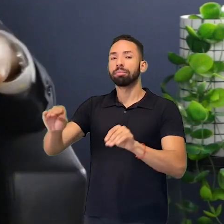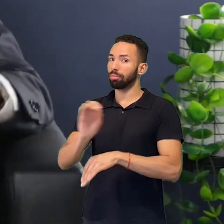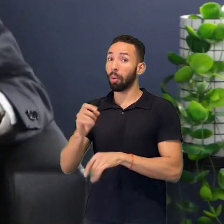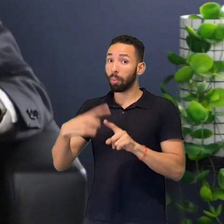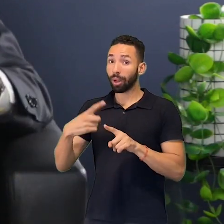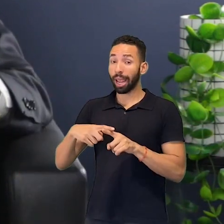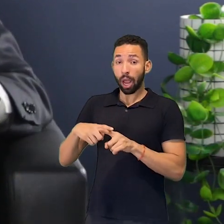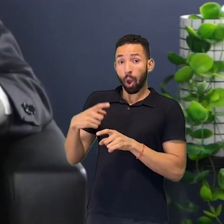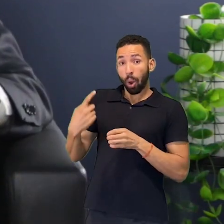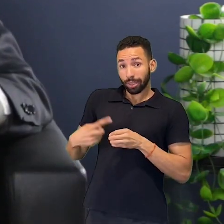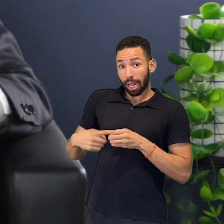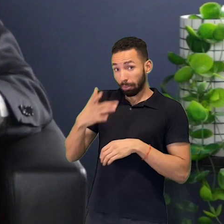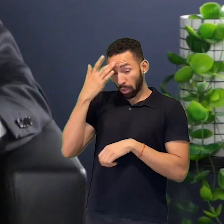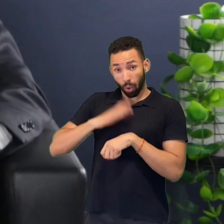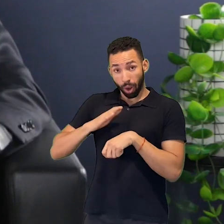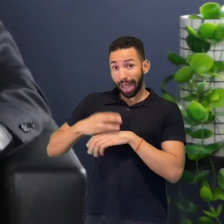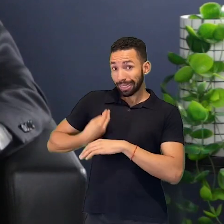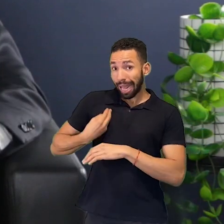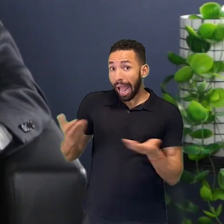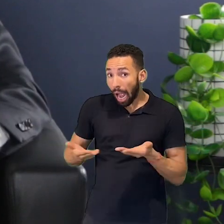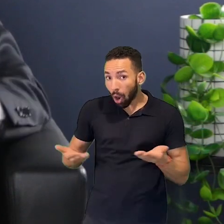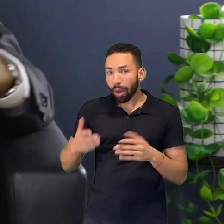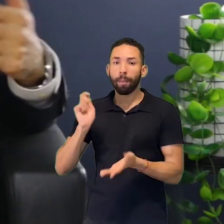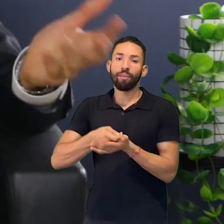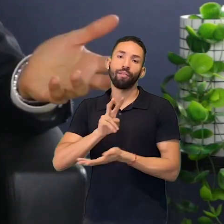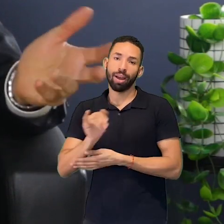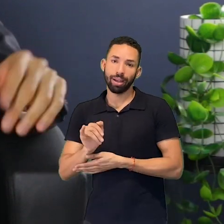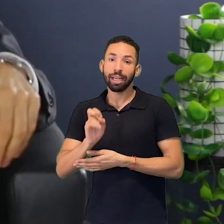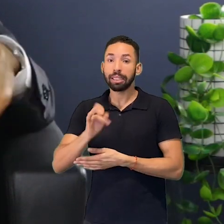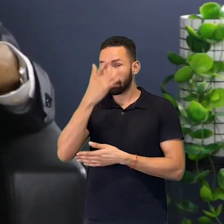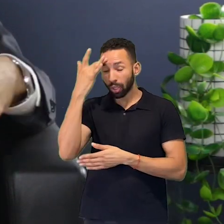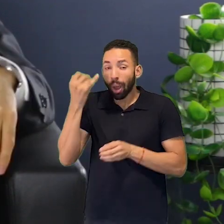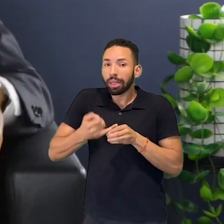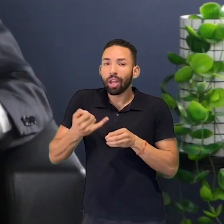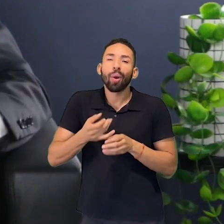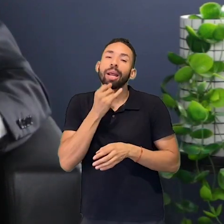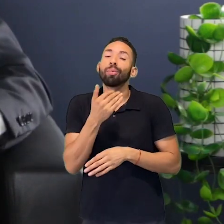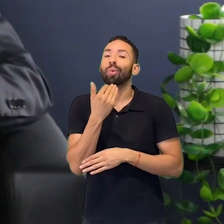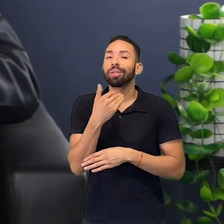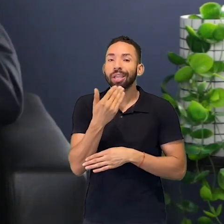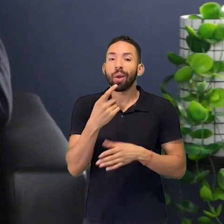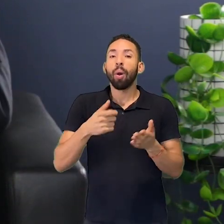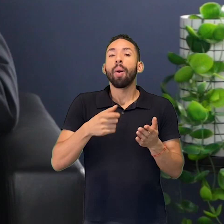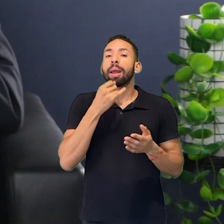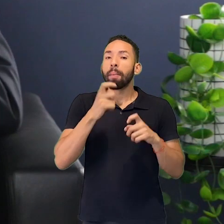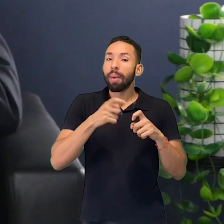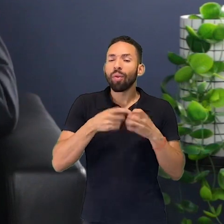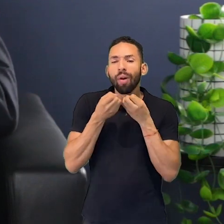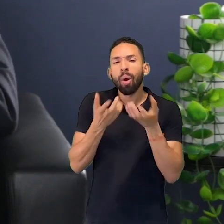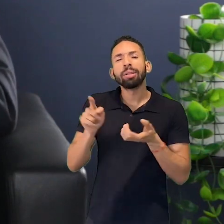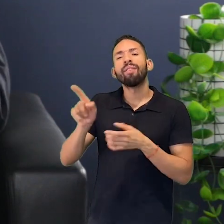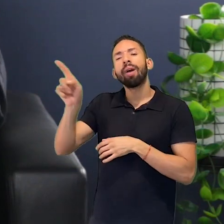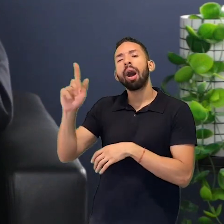quem deve custear vai ser aquele município. Então, a pessoa está no município do interior, não conseguiu, e sabe, o médico dela disse, esse tratamento